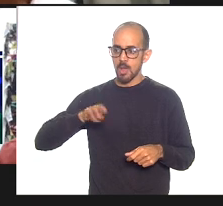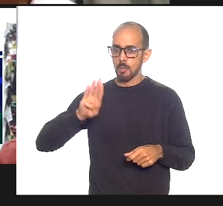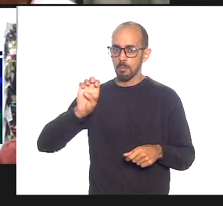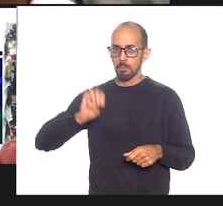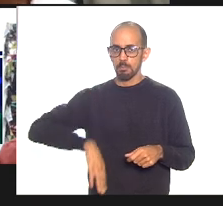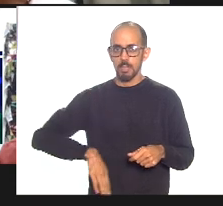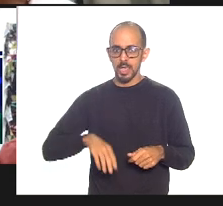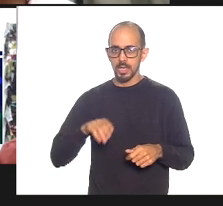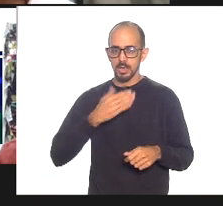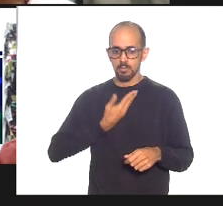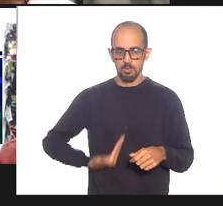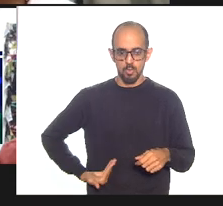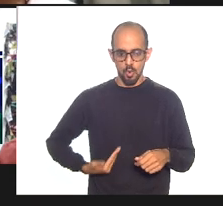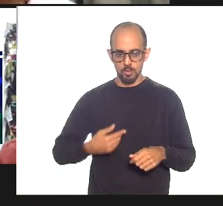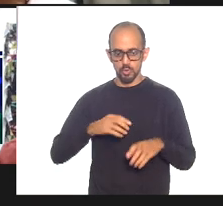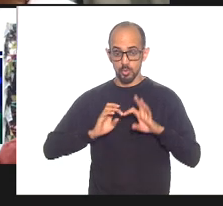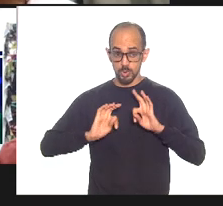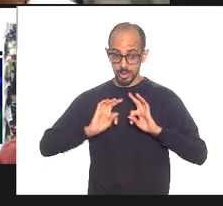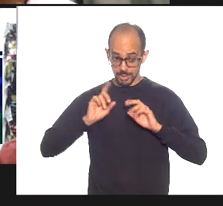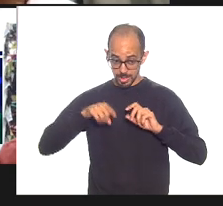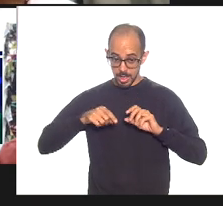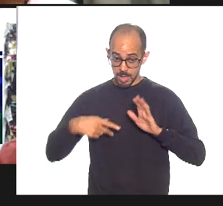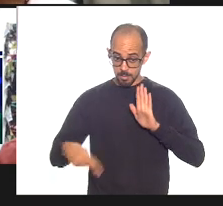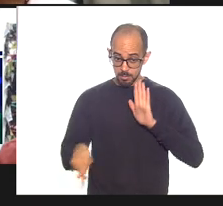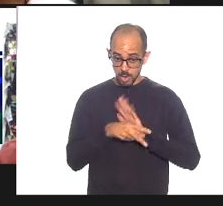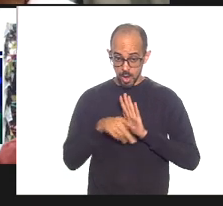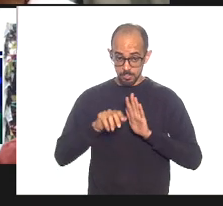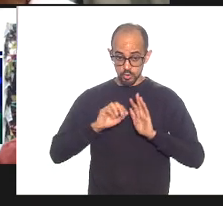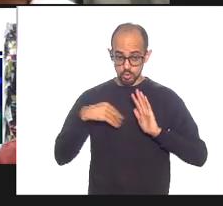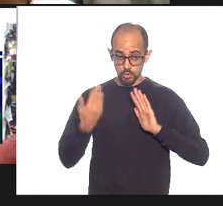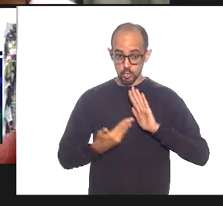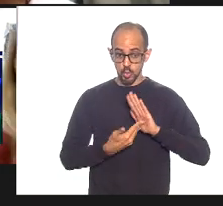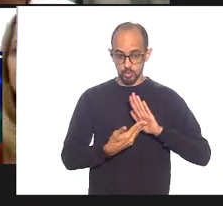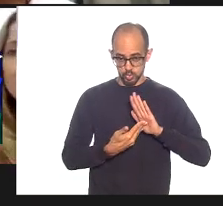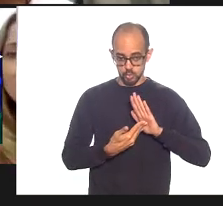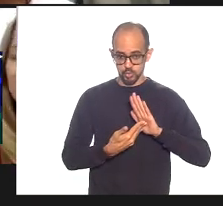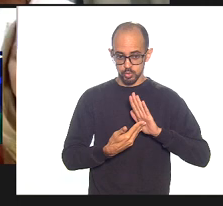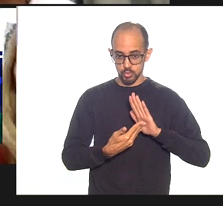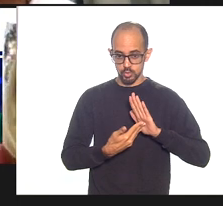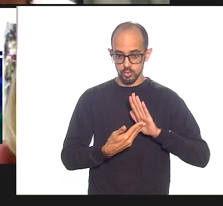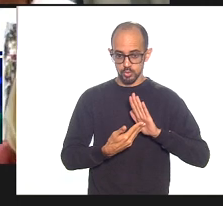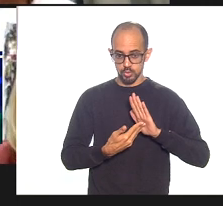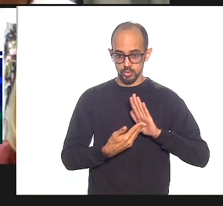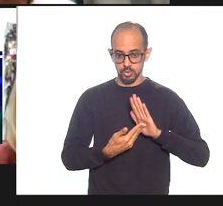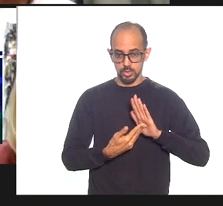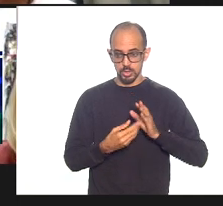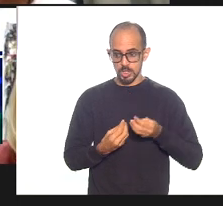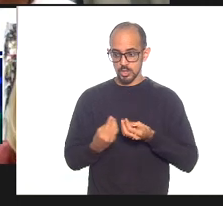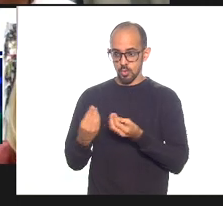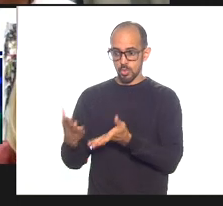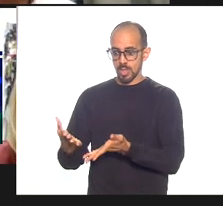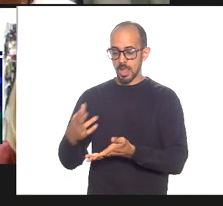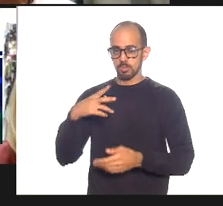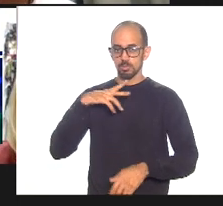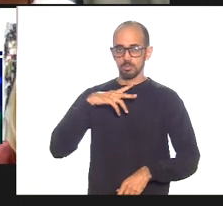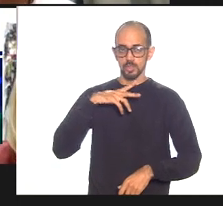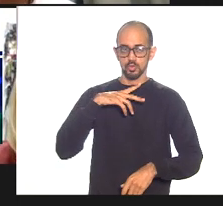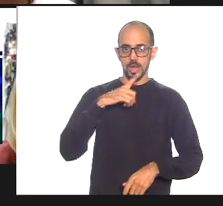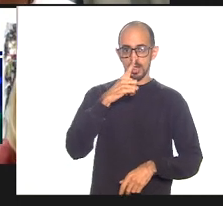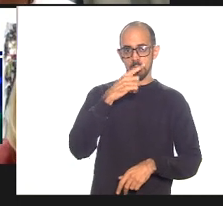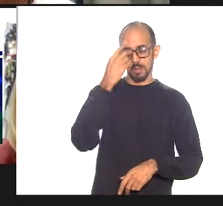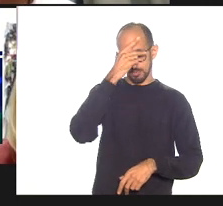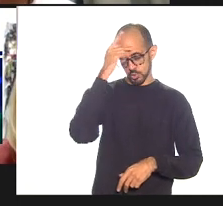o que é público que a gente todos seja passado por um pouquinho de uma pessoa só da iniciativa privada